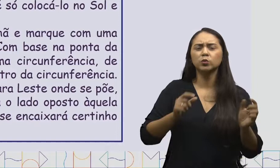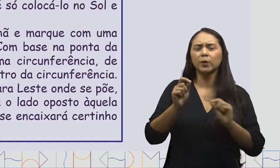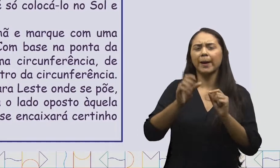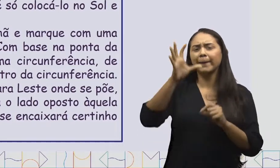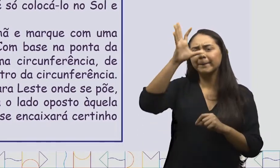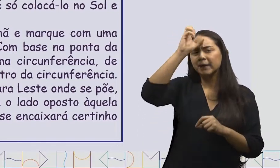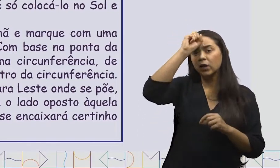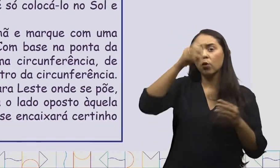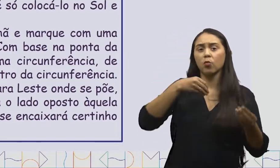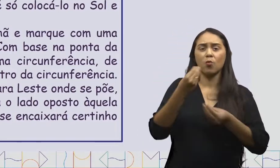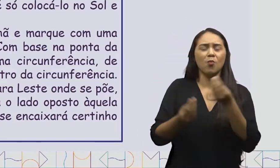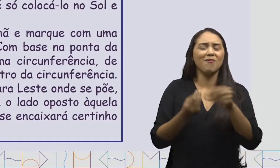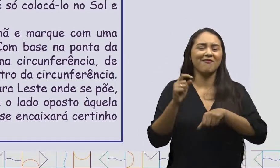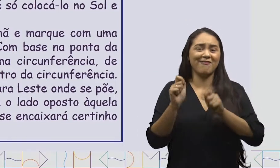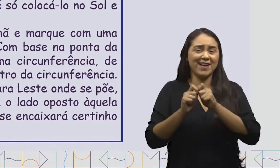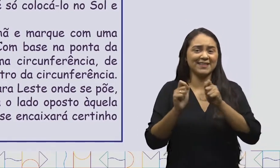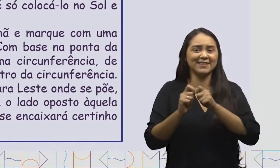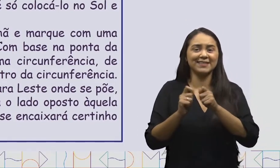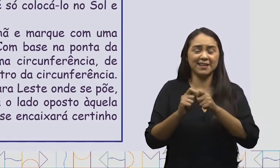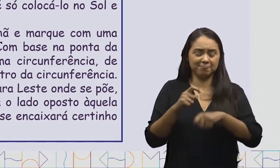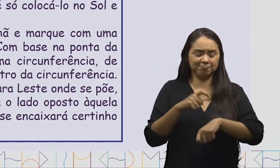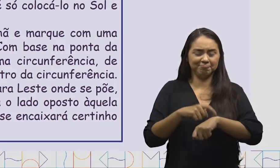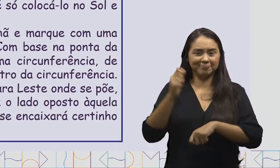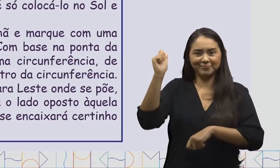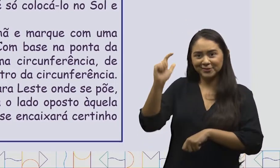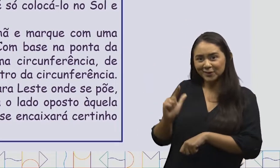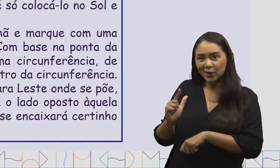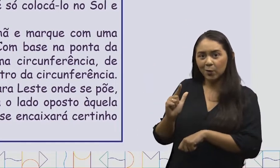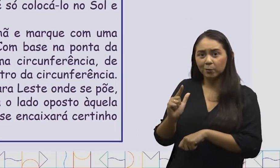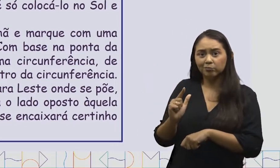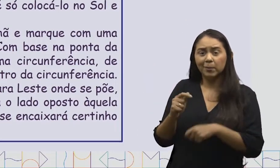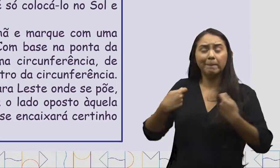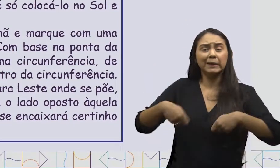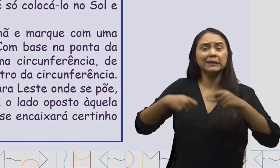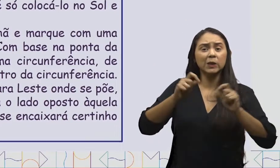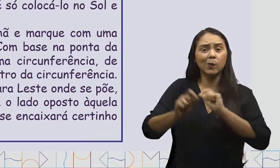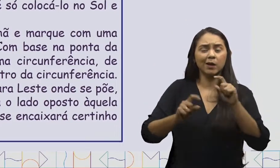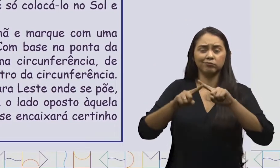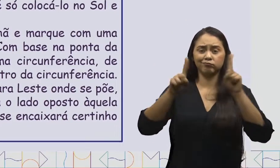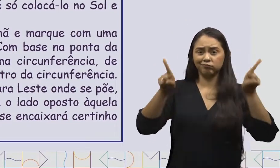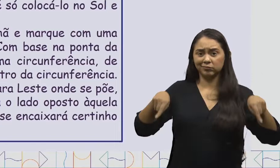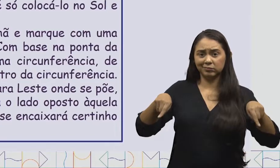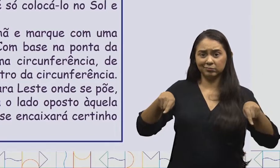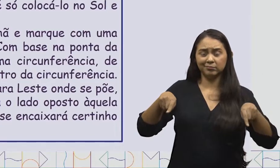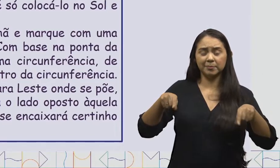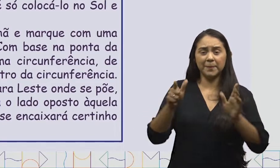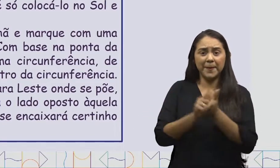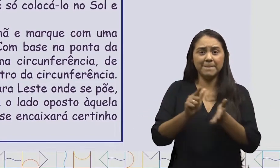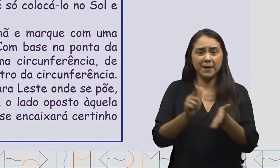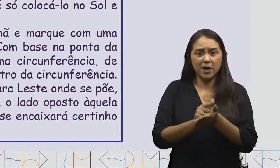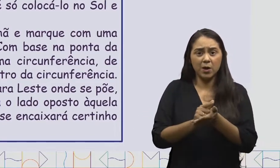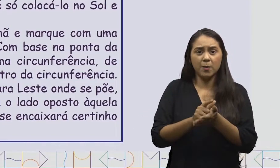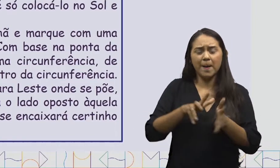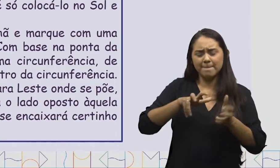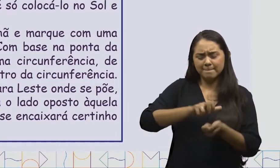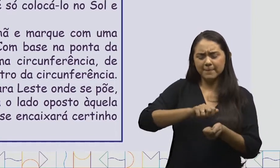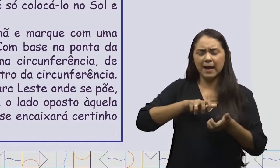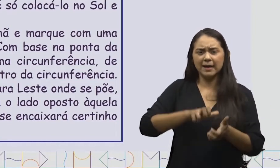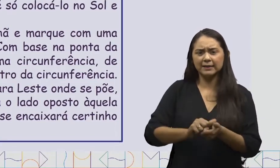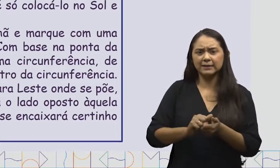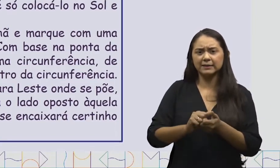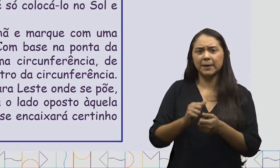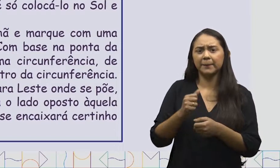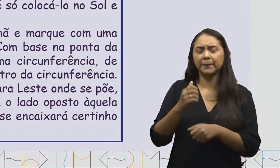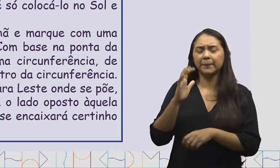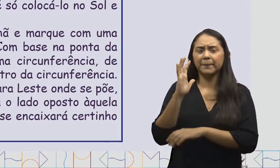fazer um relógio do Sol. Para isso, vamos precisar de uma cartolina, uma massinha, um palito